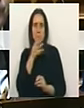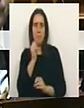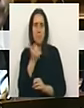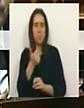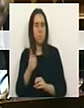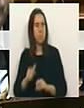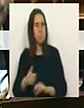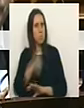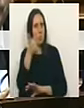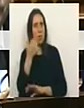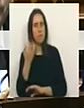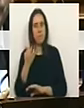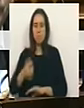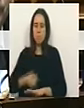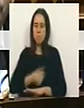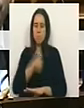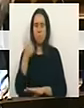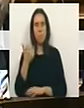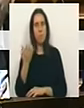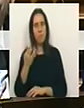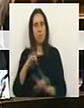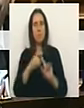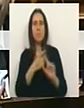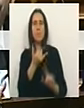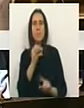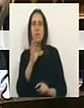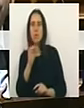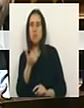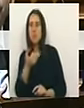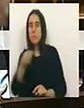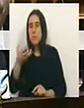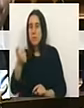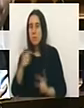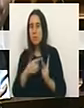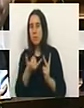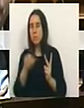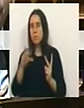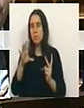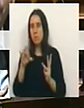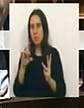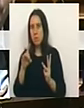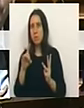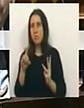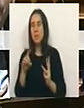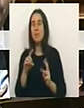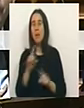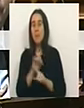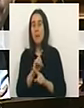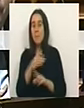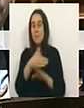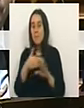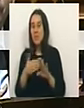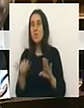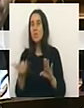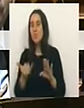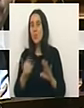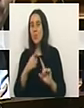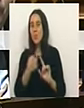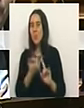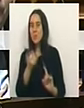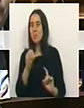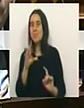melhorou, continuou a melhorar ao longo de 2014, 2015, 2016, mas quando olhamos para a segunda metade do